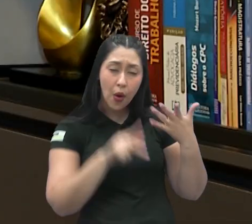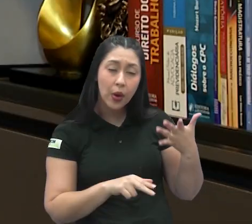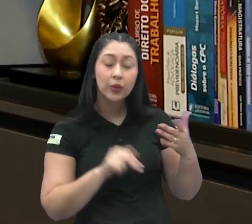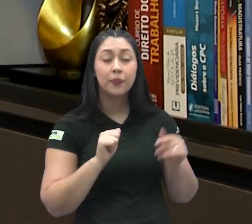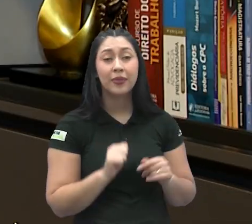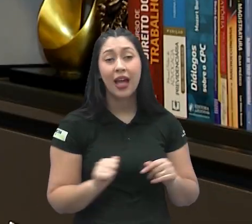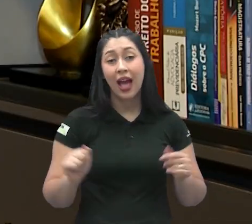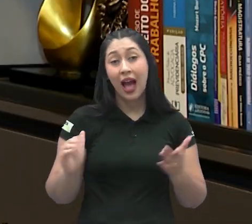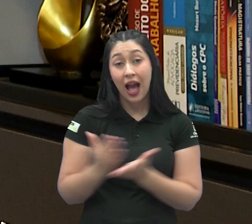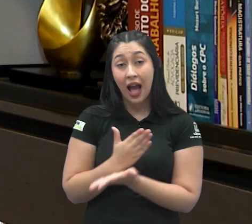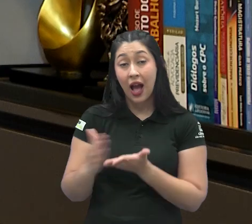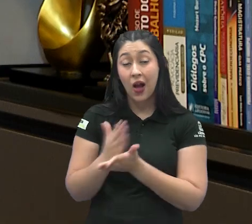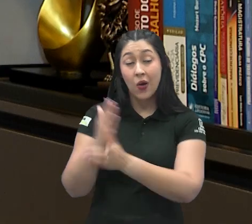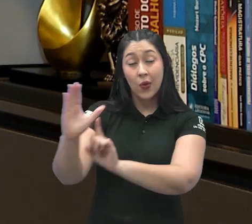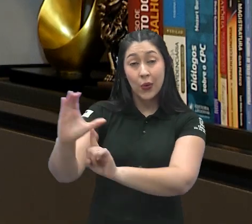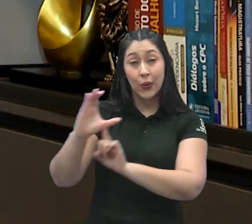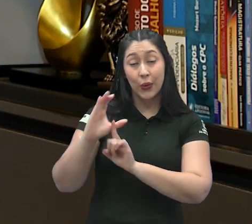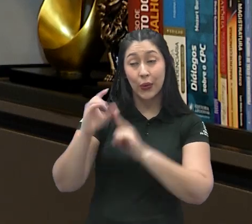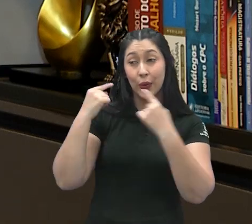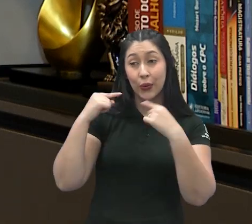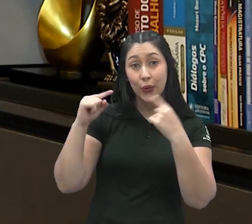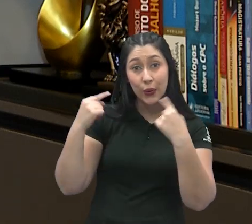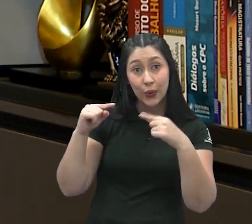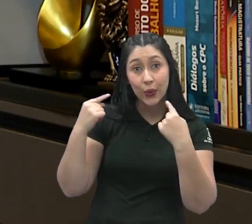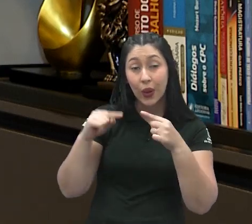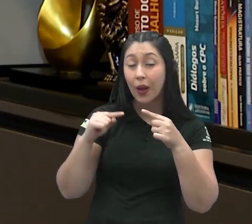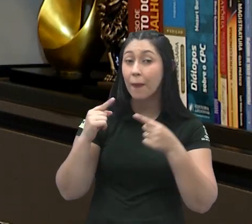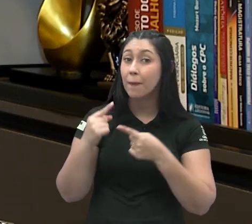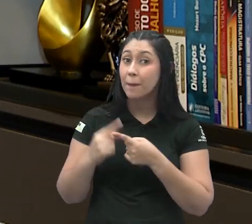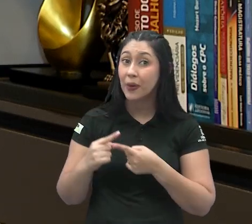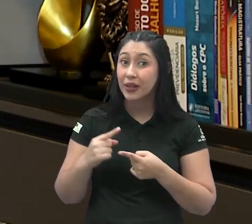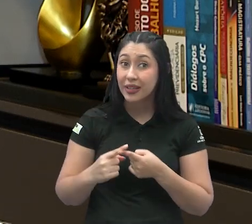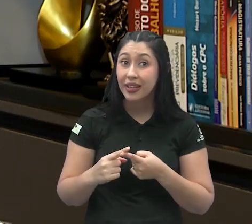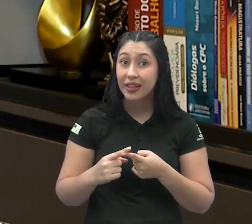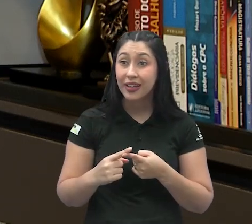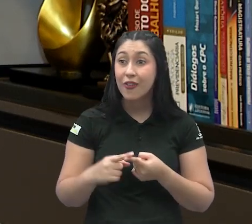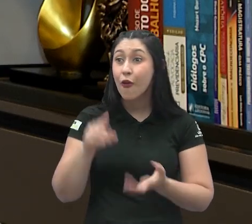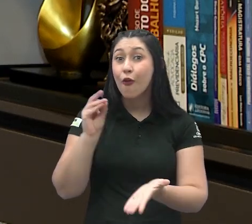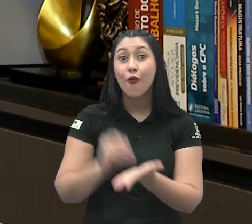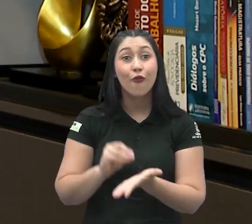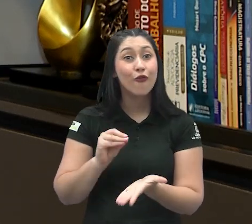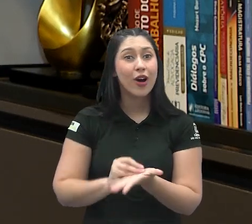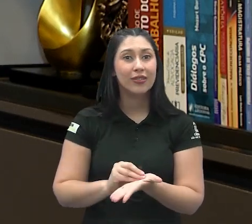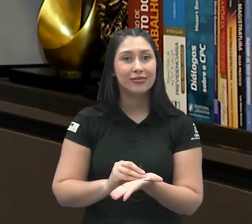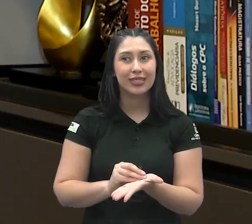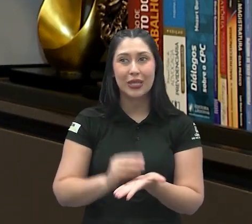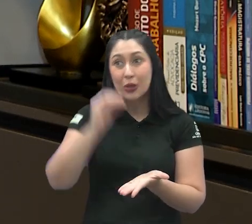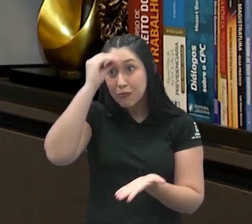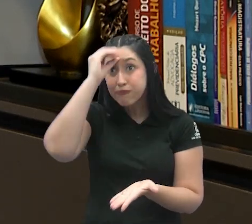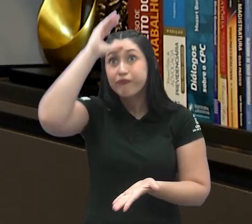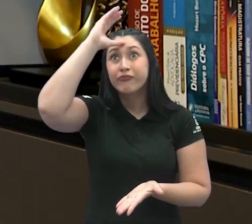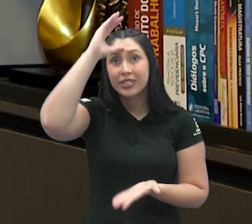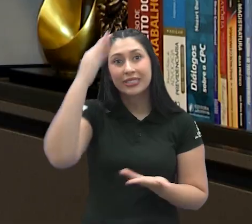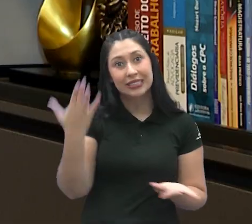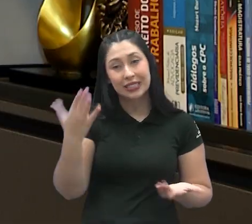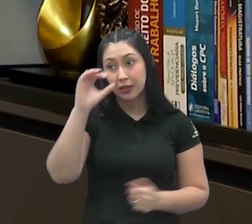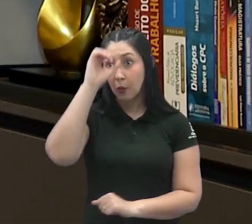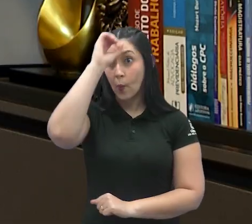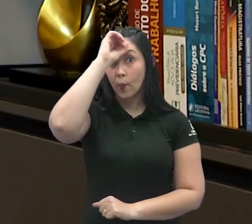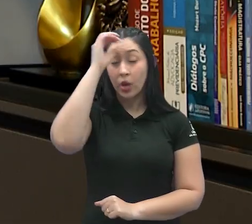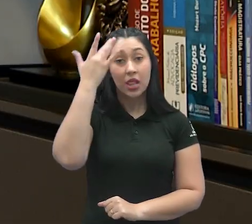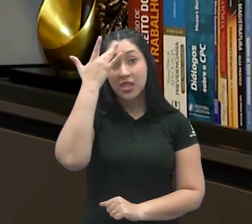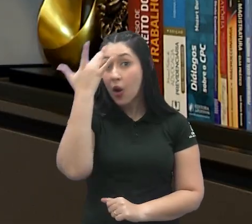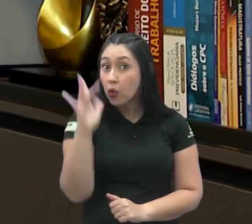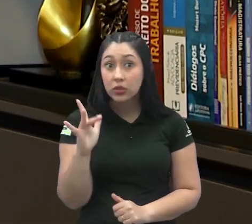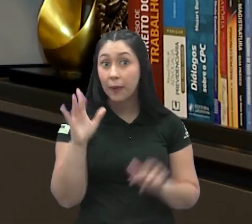Muitos consumidores, existe uma demanda grande nesse sentido, mas muito disso é em razão da falta de conhecimento dos consumidores a respeito